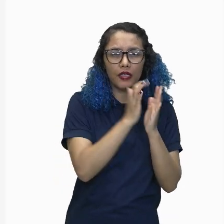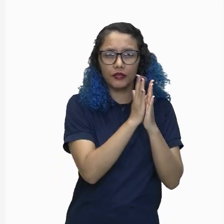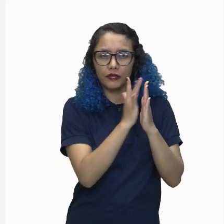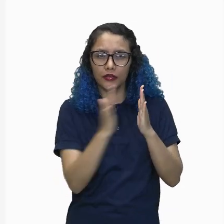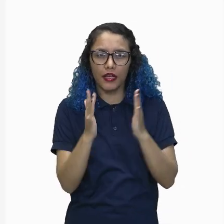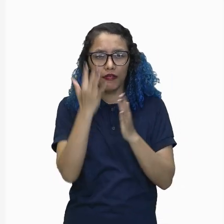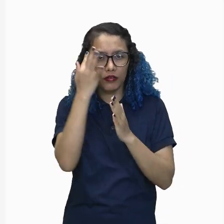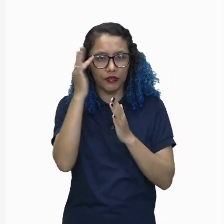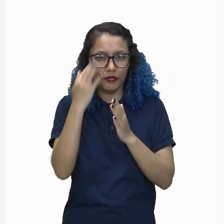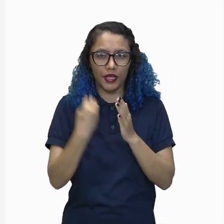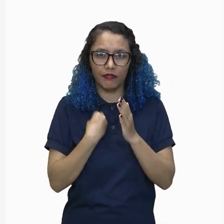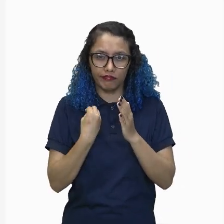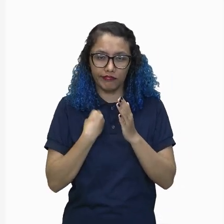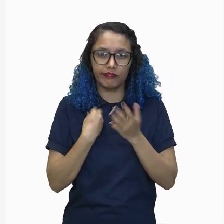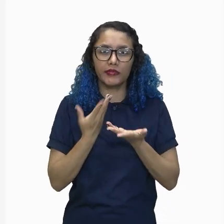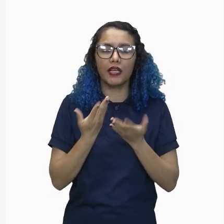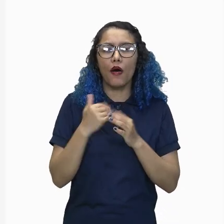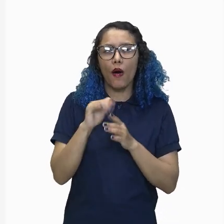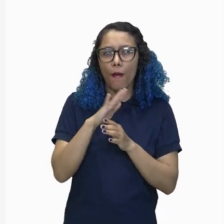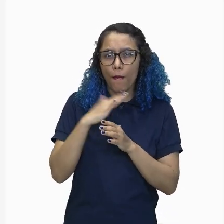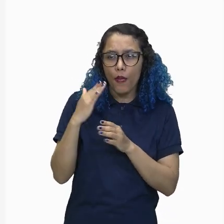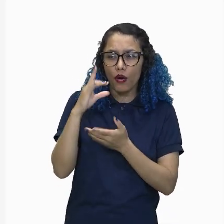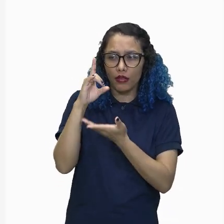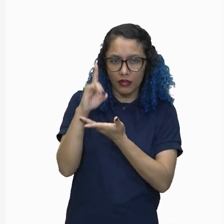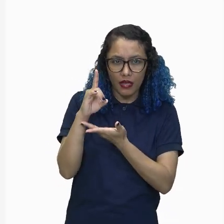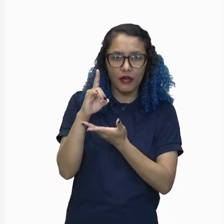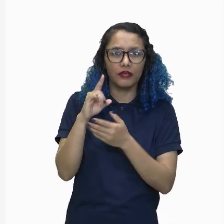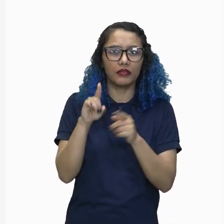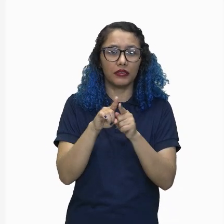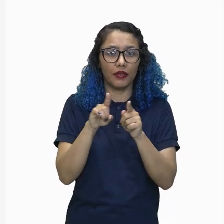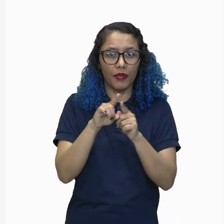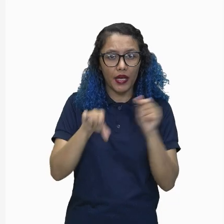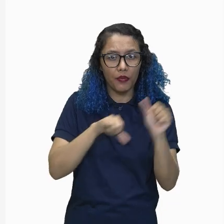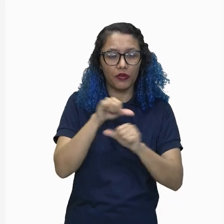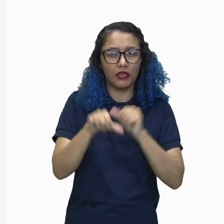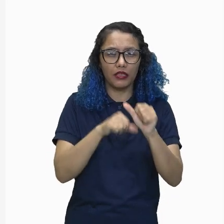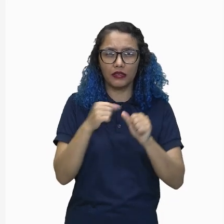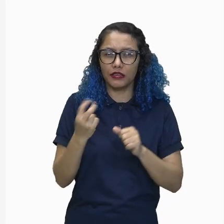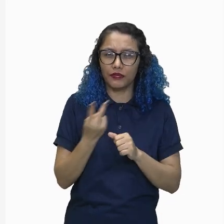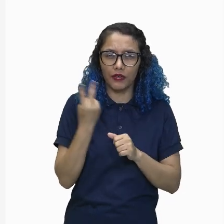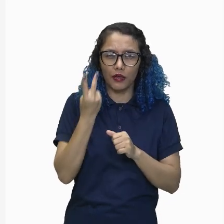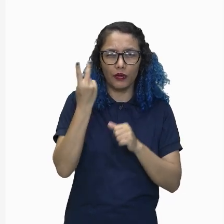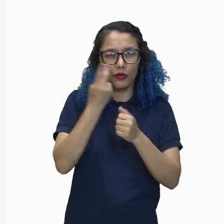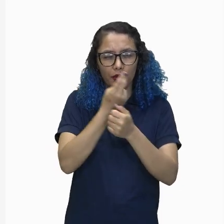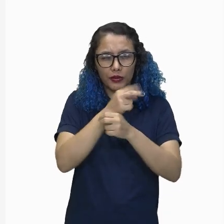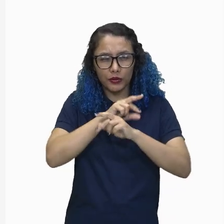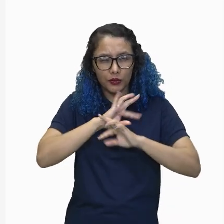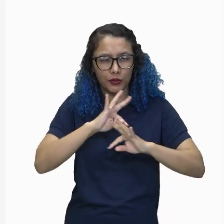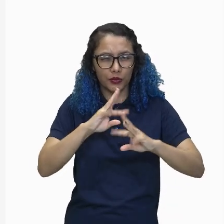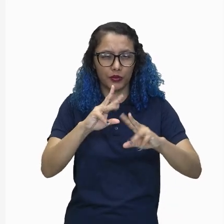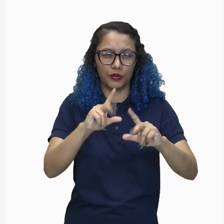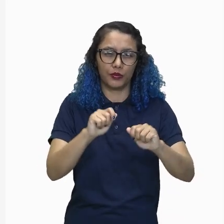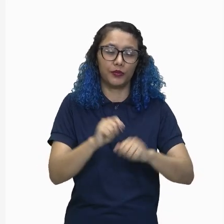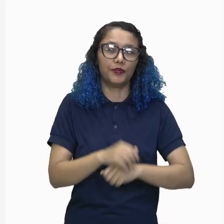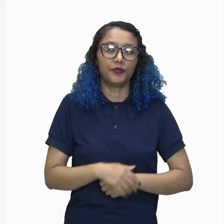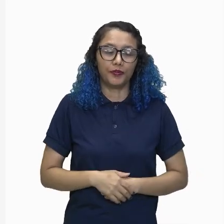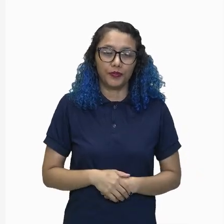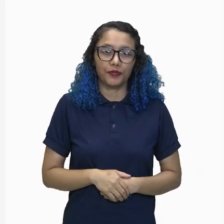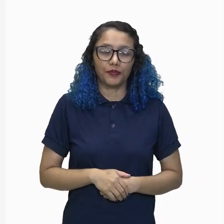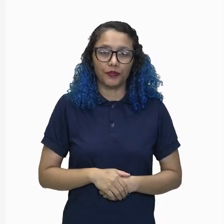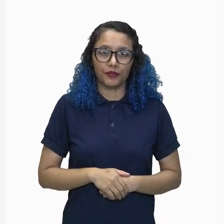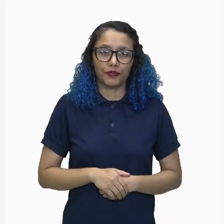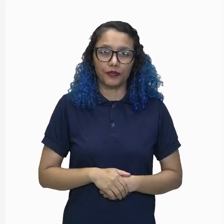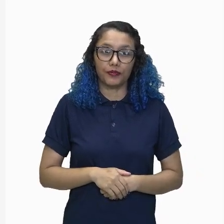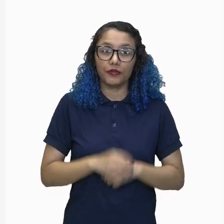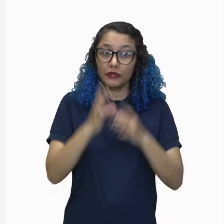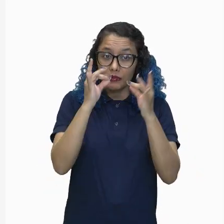da existência, a morte de Deus e a transvaloração de todos os valores.